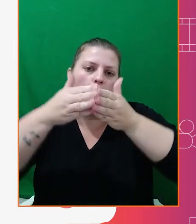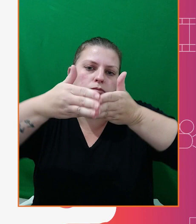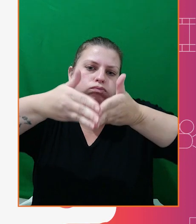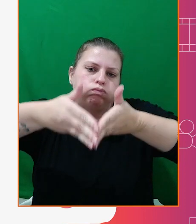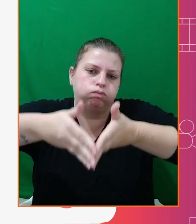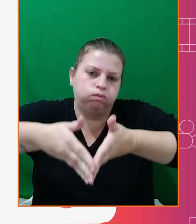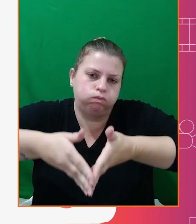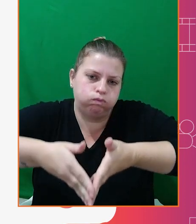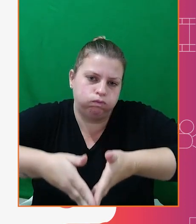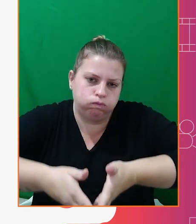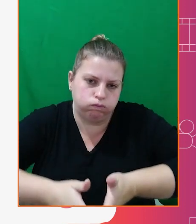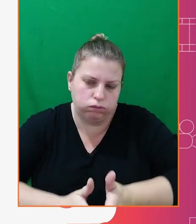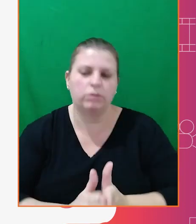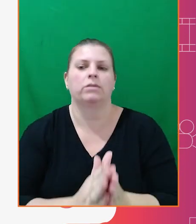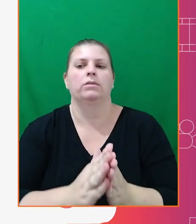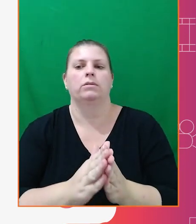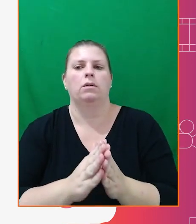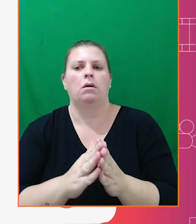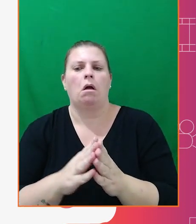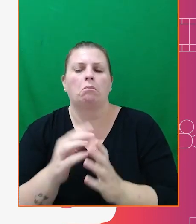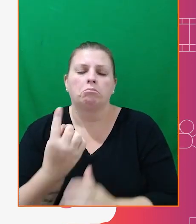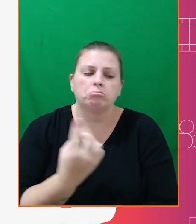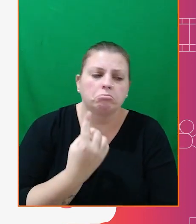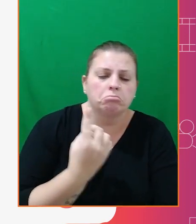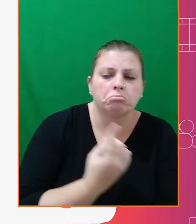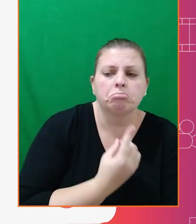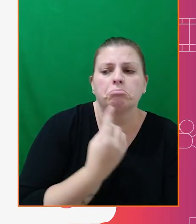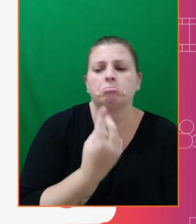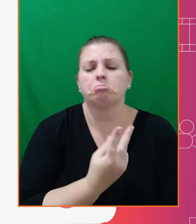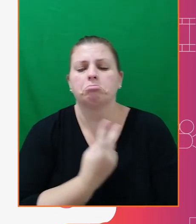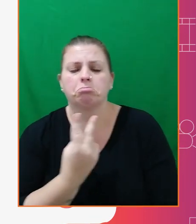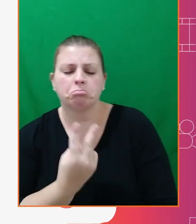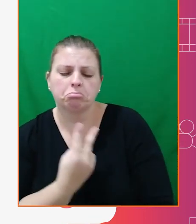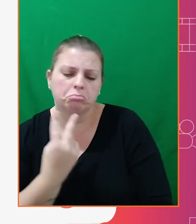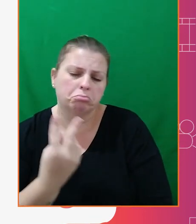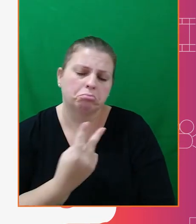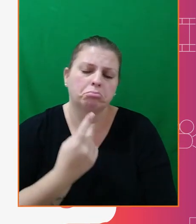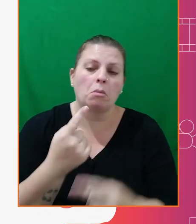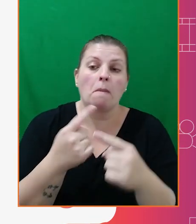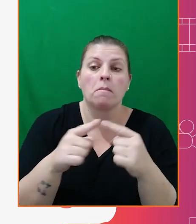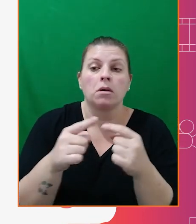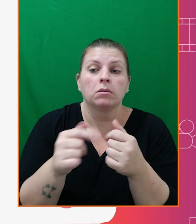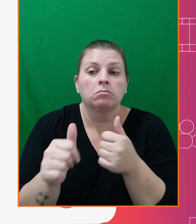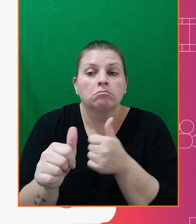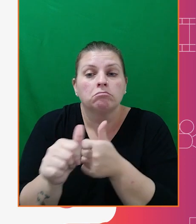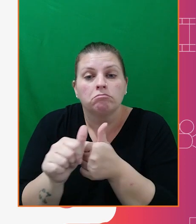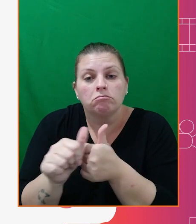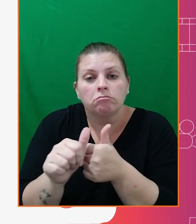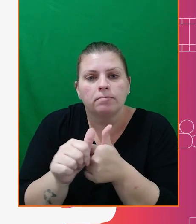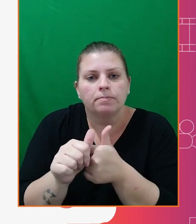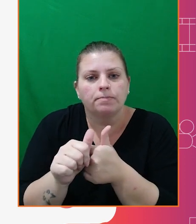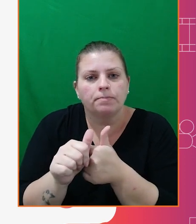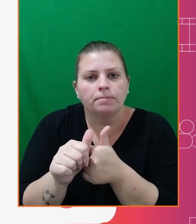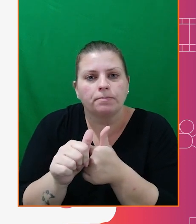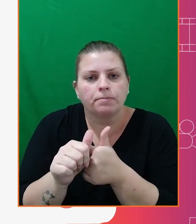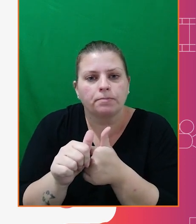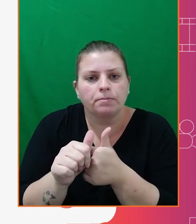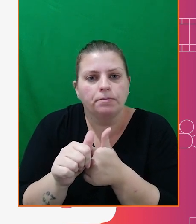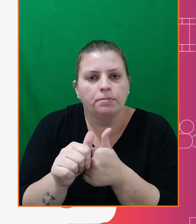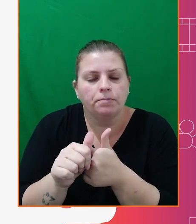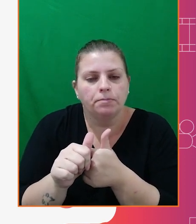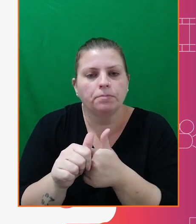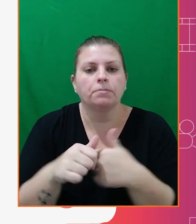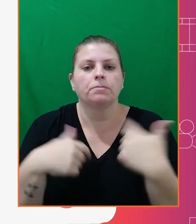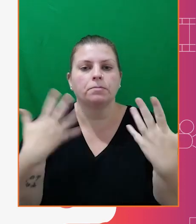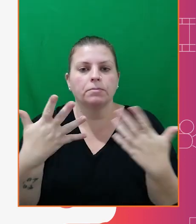as duas irmãs solitárias, mas fisicamente próximas. percebemos que a irmã mais nova tenta se aproximar da irmã